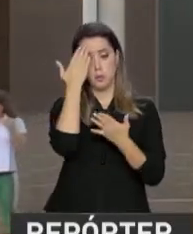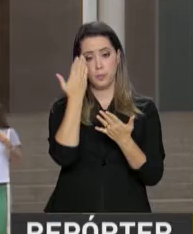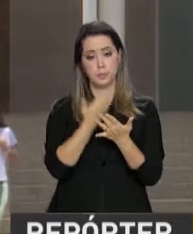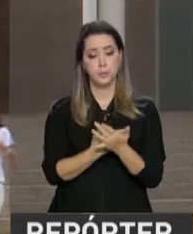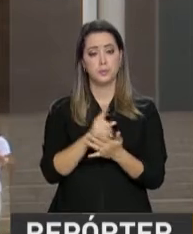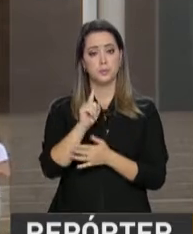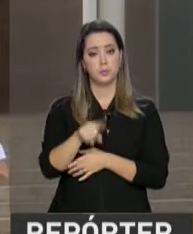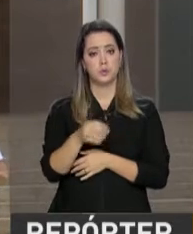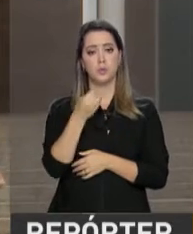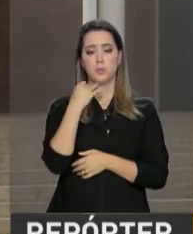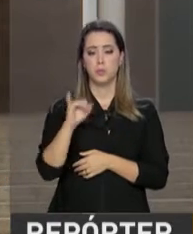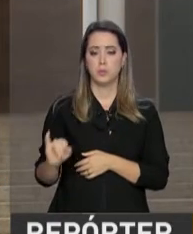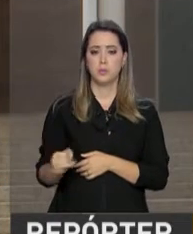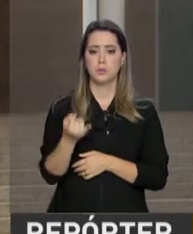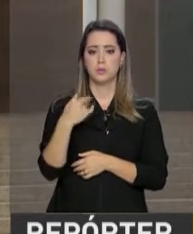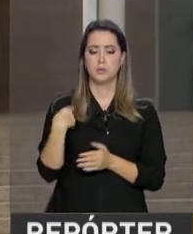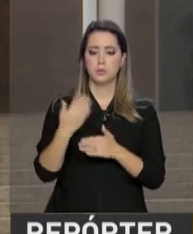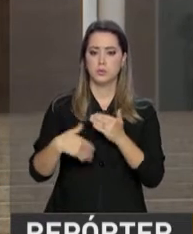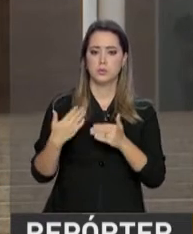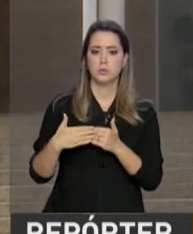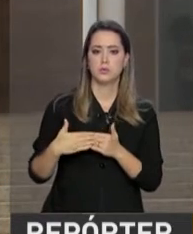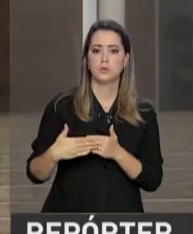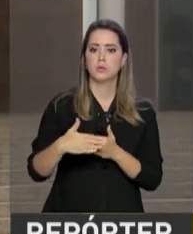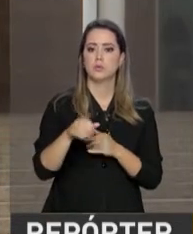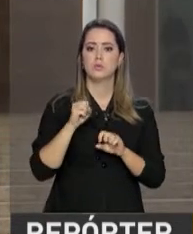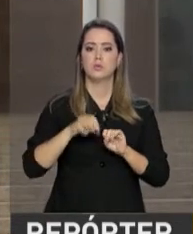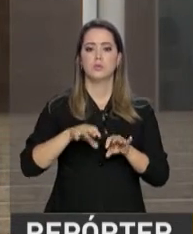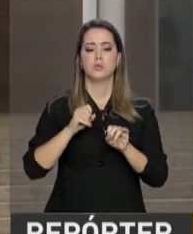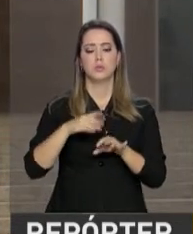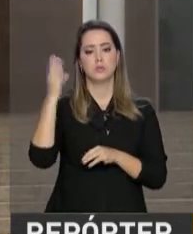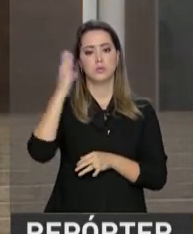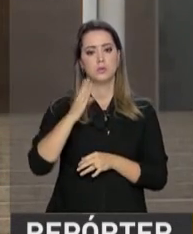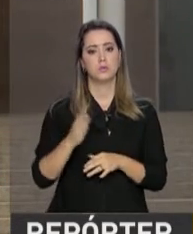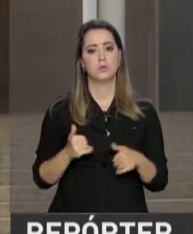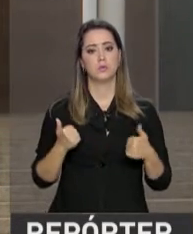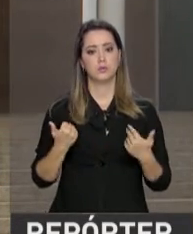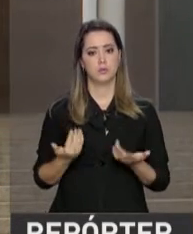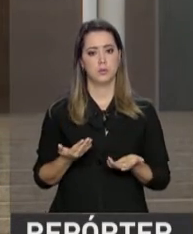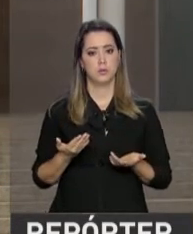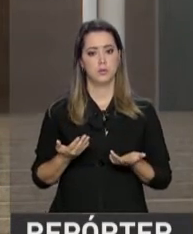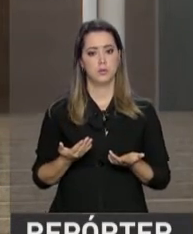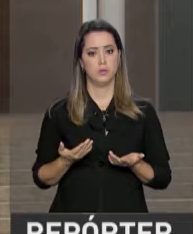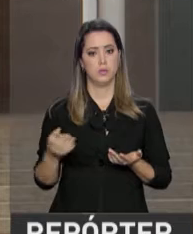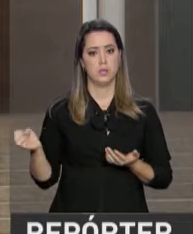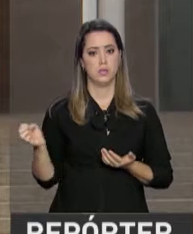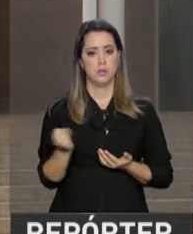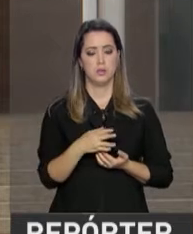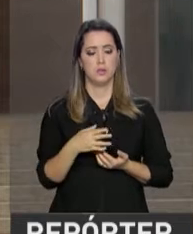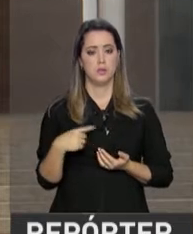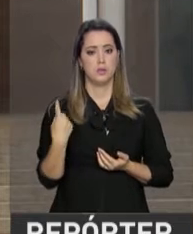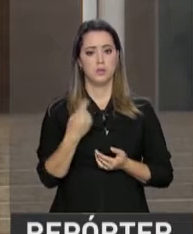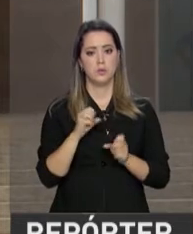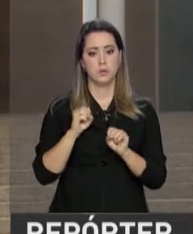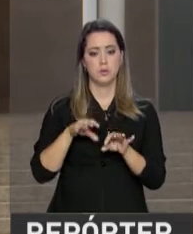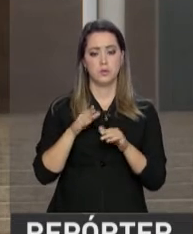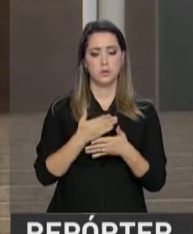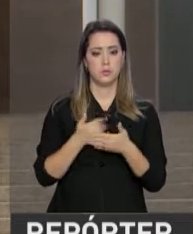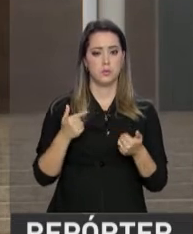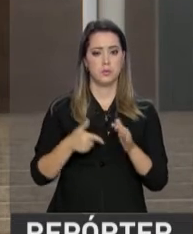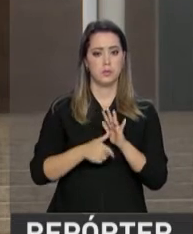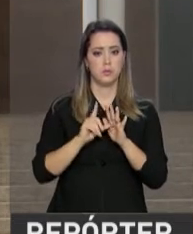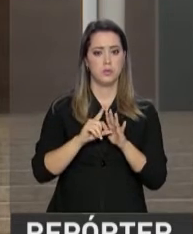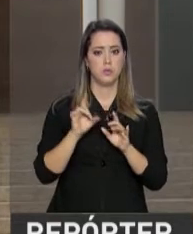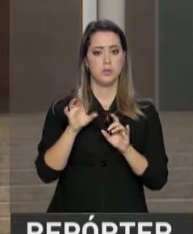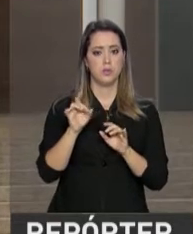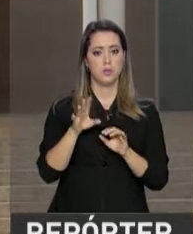grande cidade da gente a gente avançar um pouco mais na educação brasileira e se atualizar mais um pouco a educação que antes era baseada